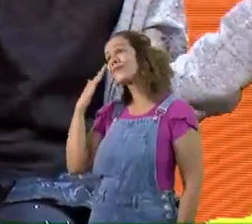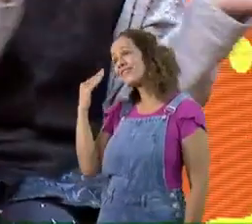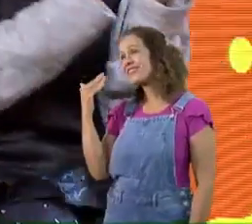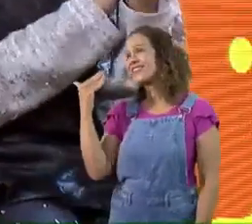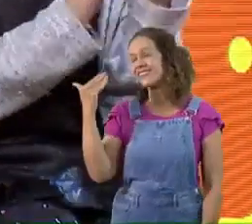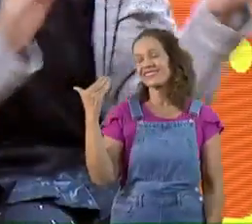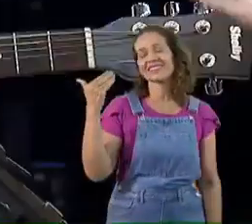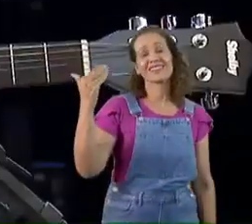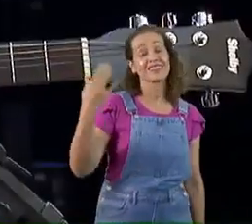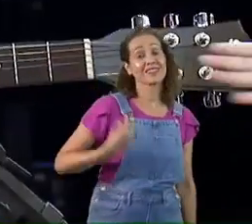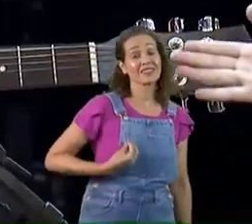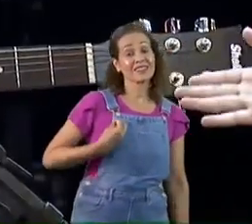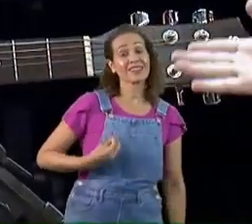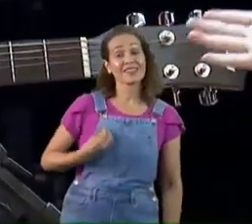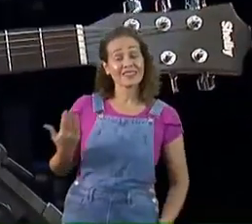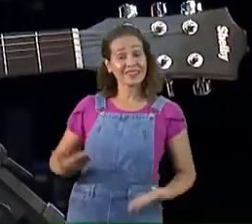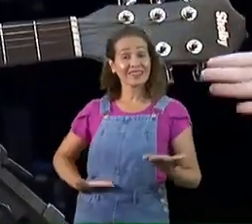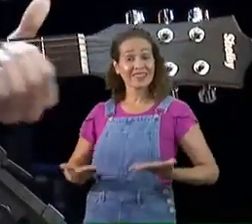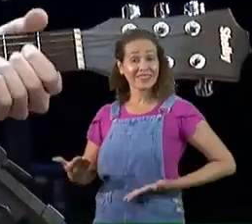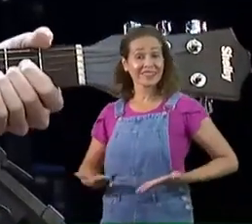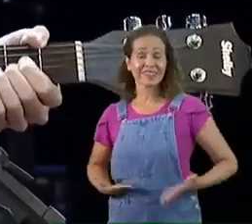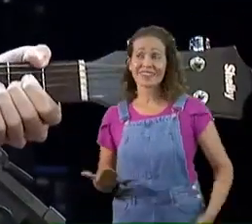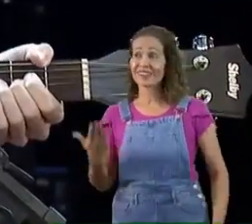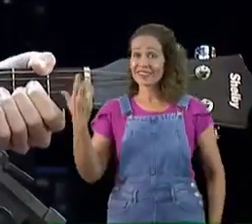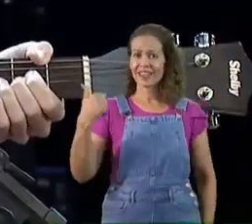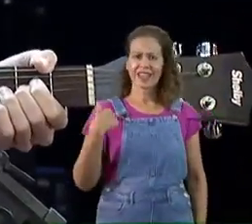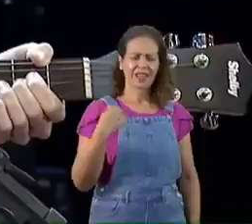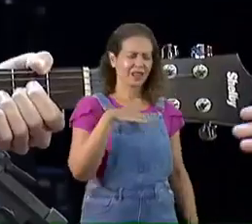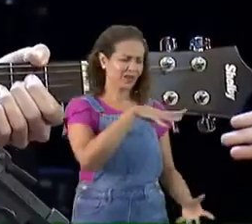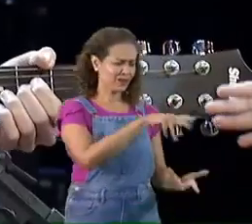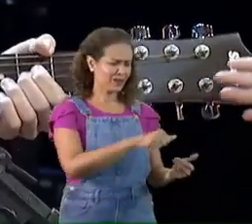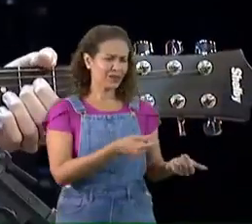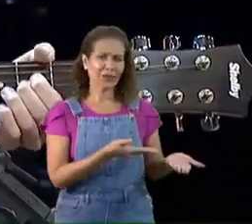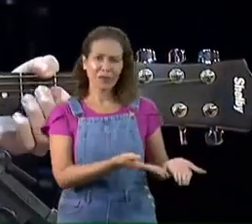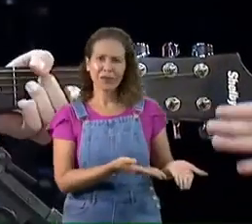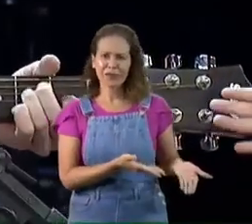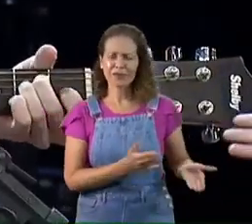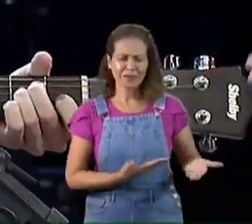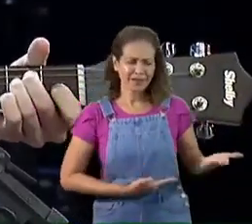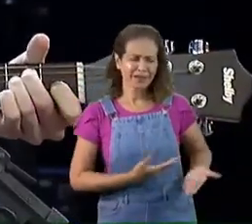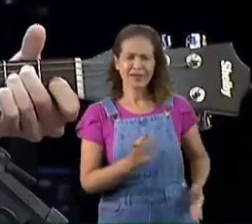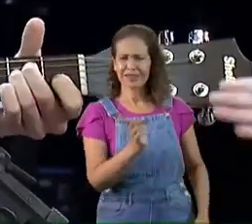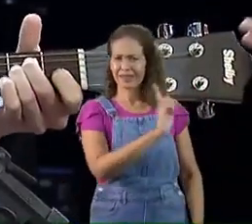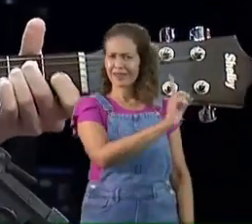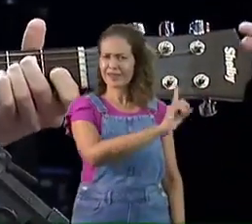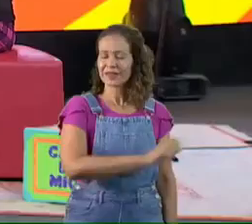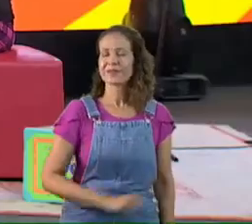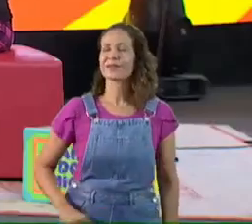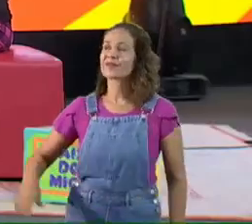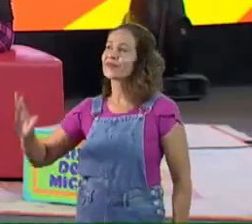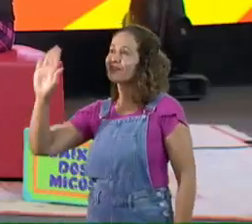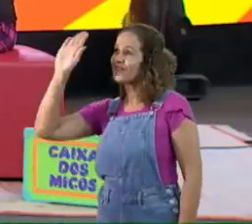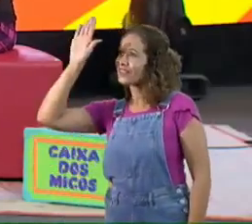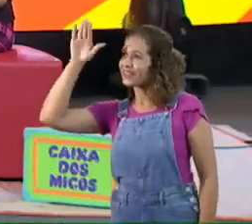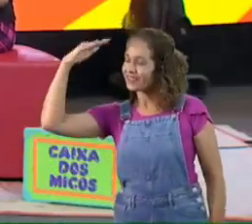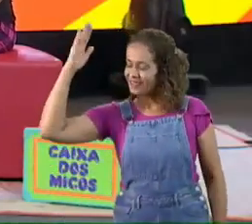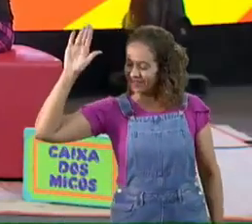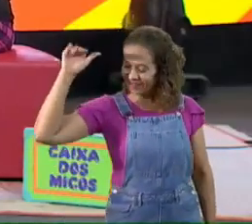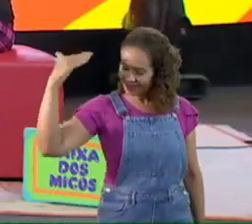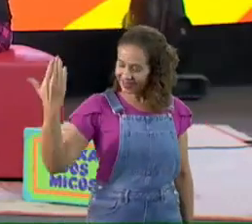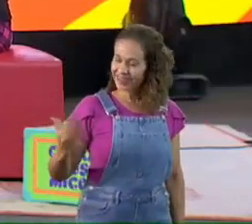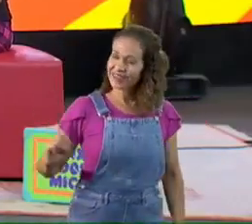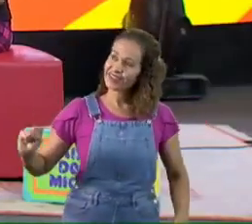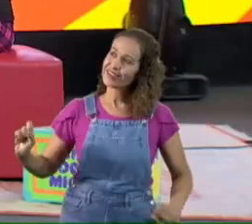tudo. Só vivo pra você, não sou do mundo não. A honra,